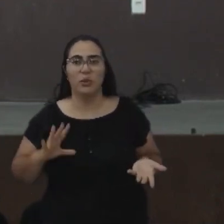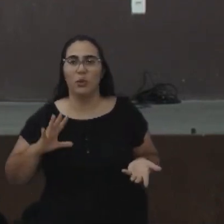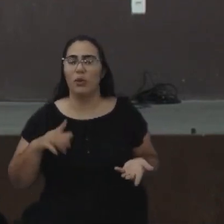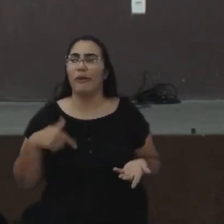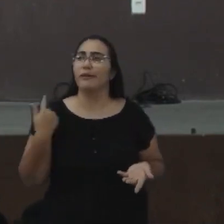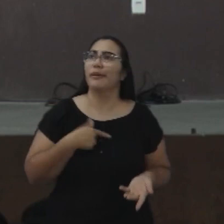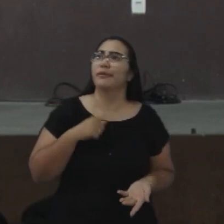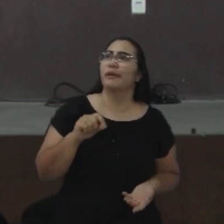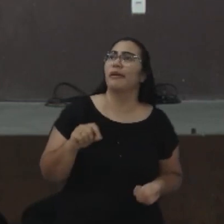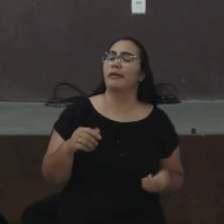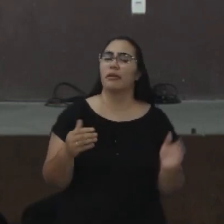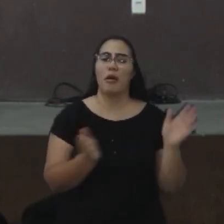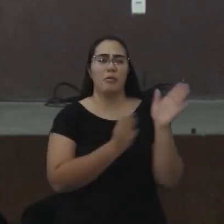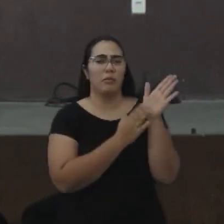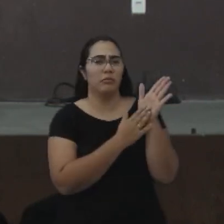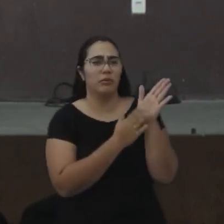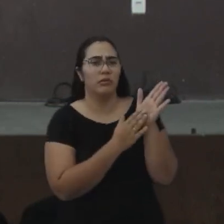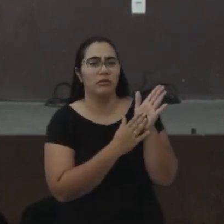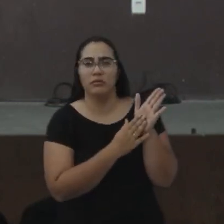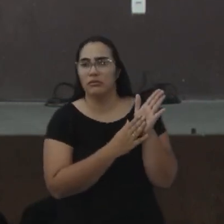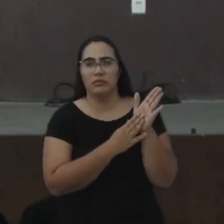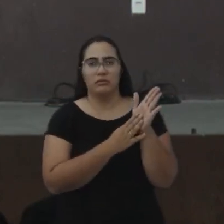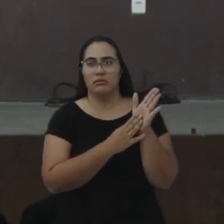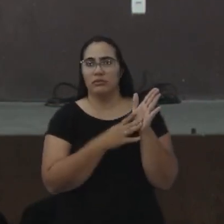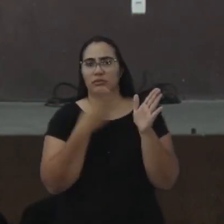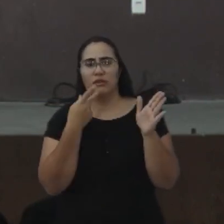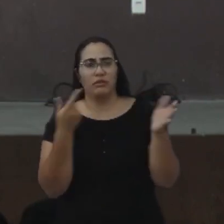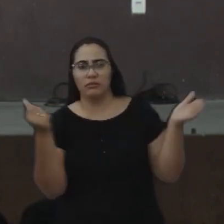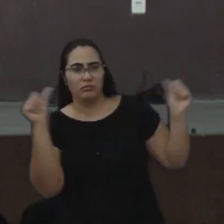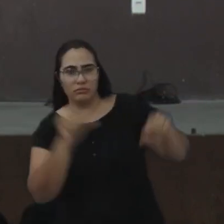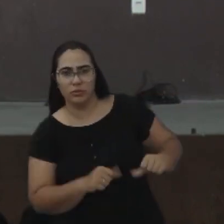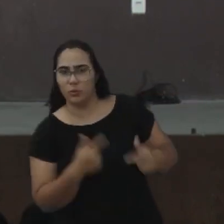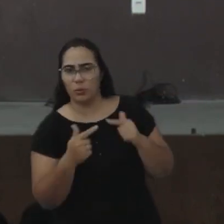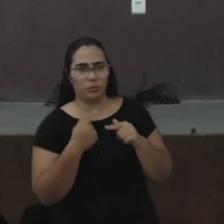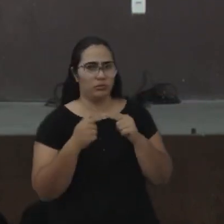ficar aplaudindo, vamos reprovar.